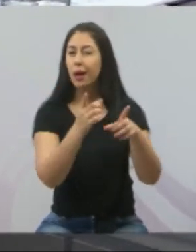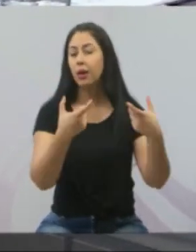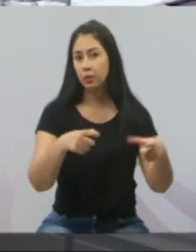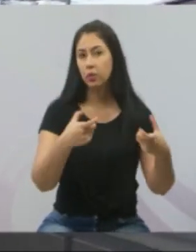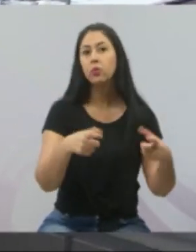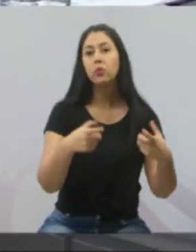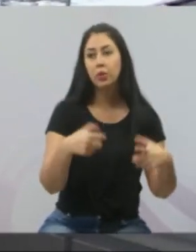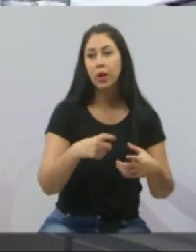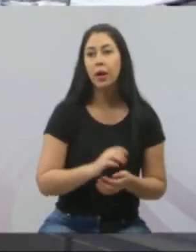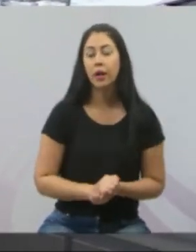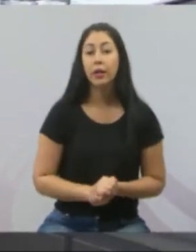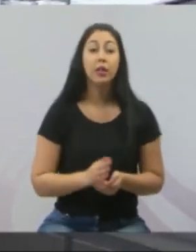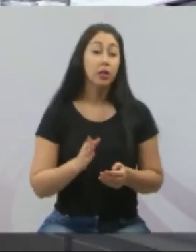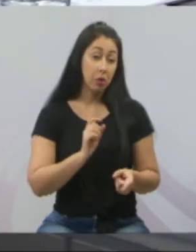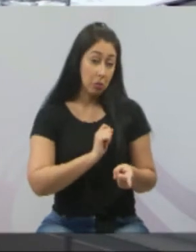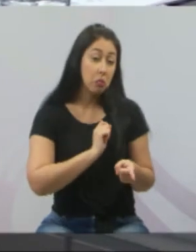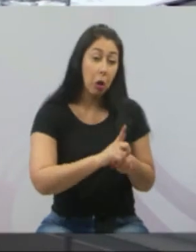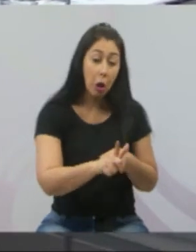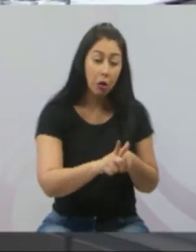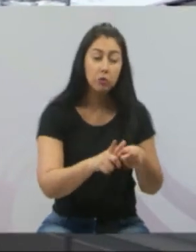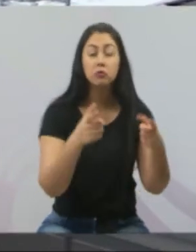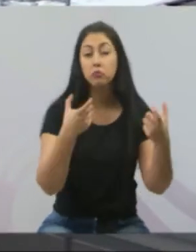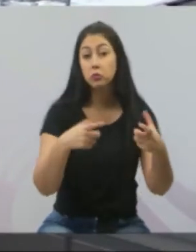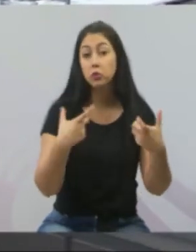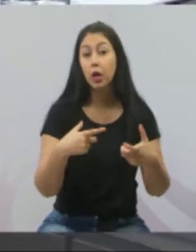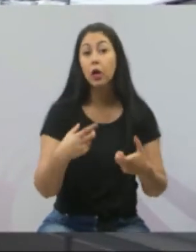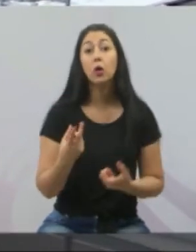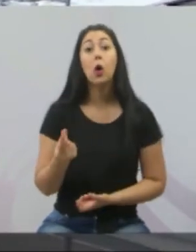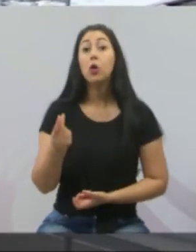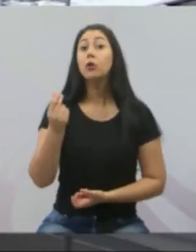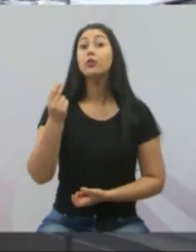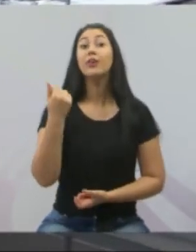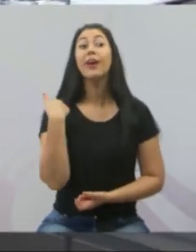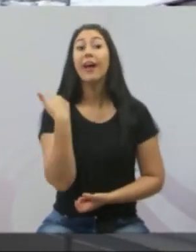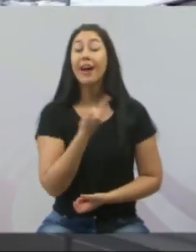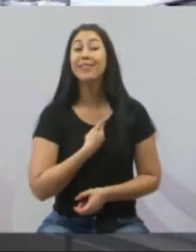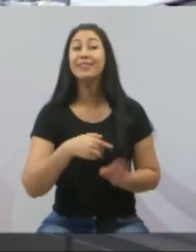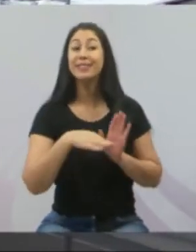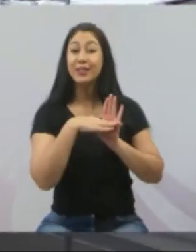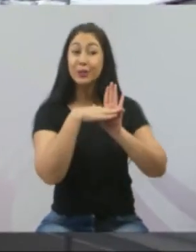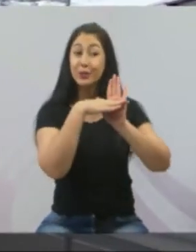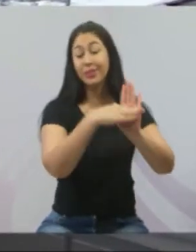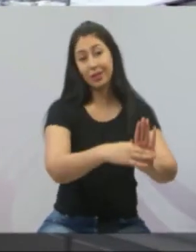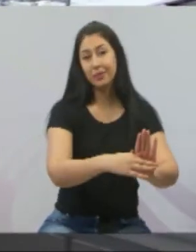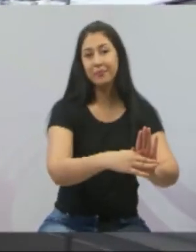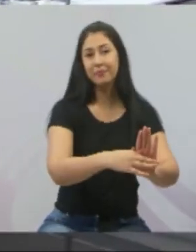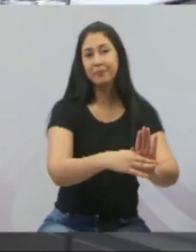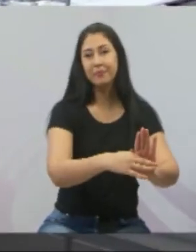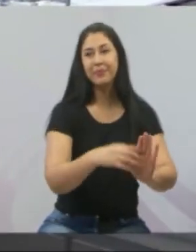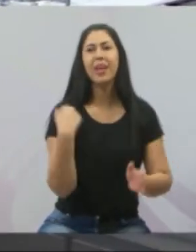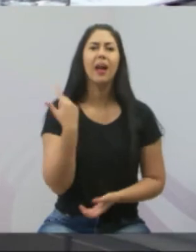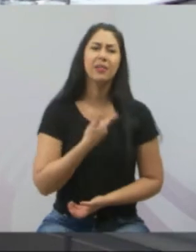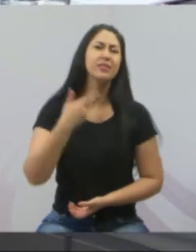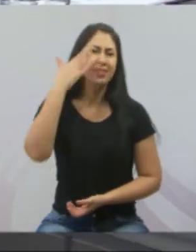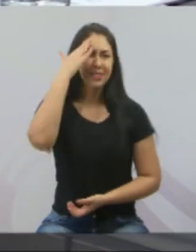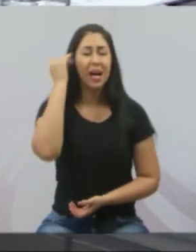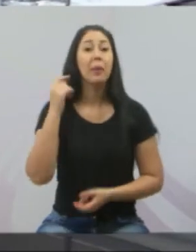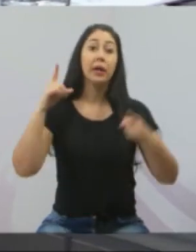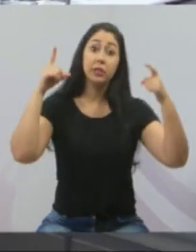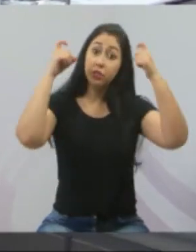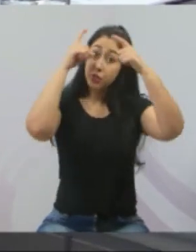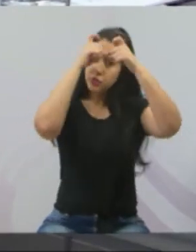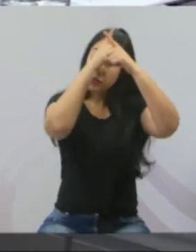senhor presidente, foi solicitado votação. Senhor presidente, a gente está cobrando também, através desse requerimento, a